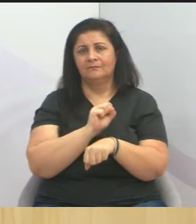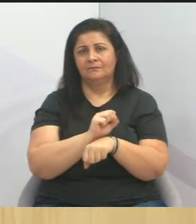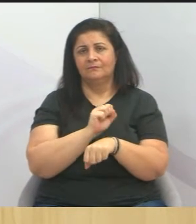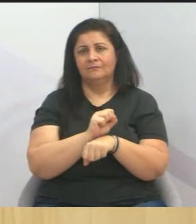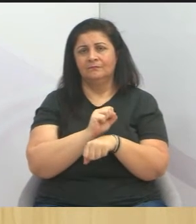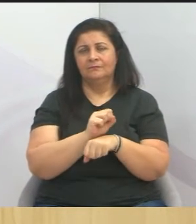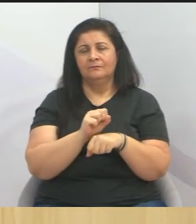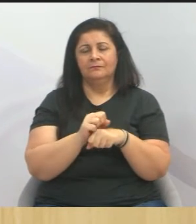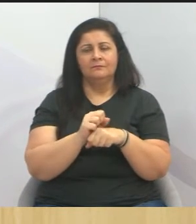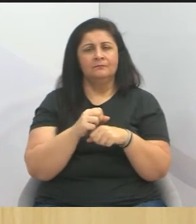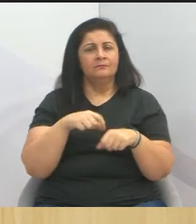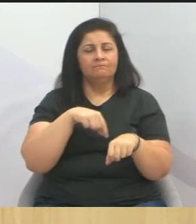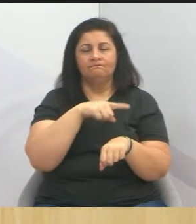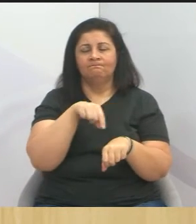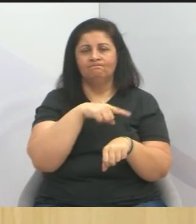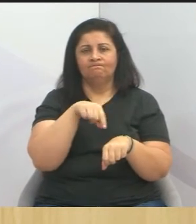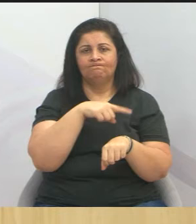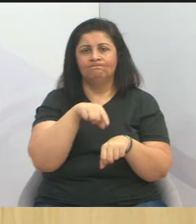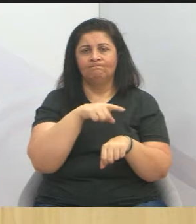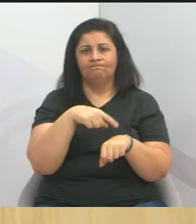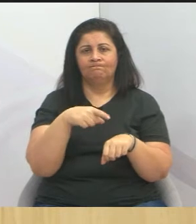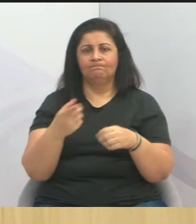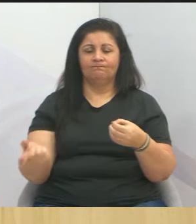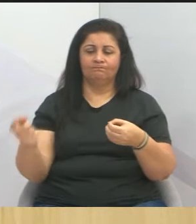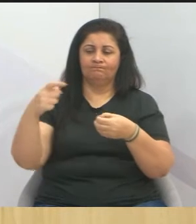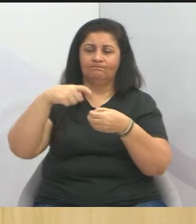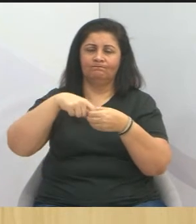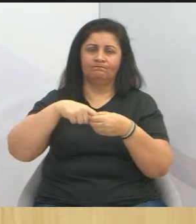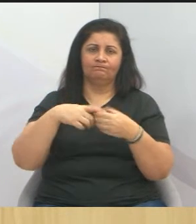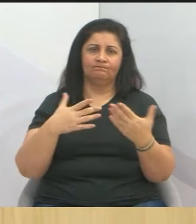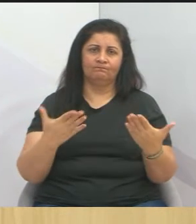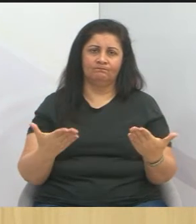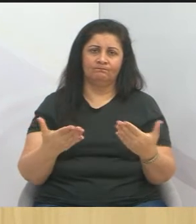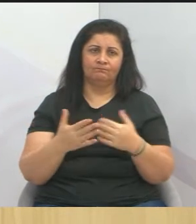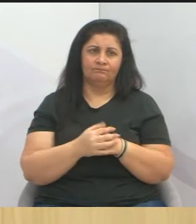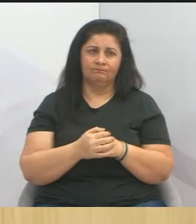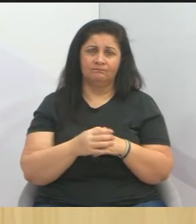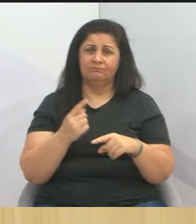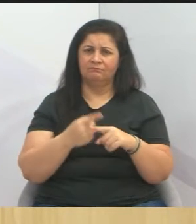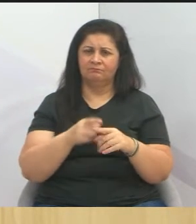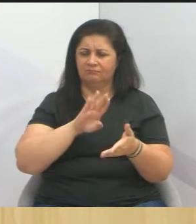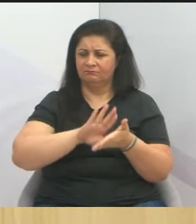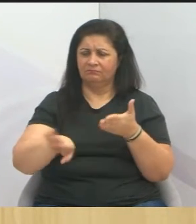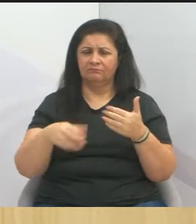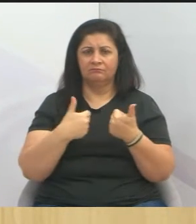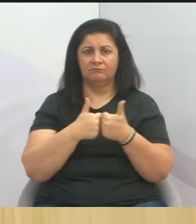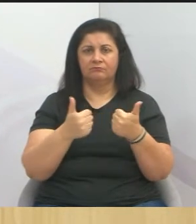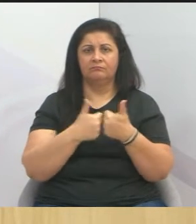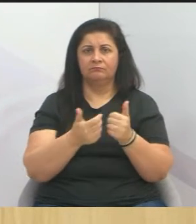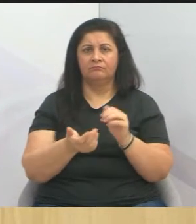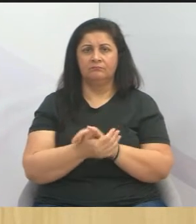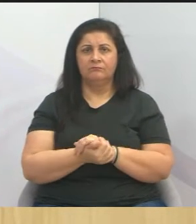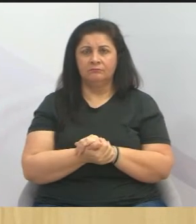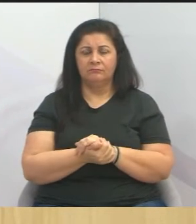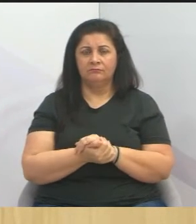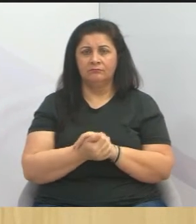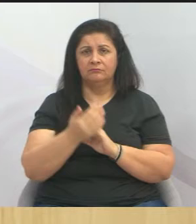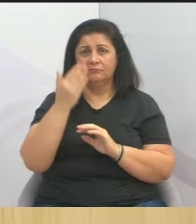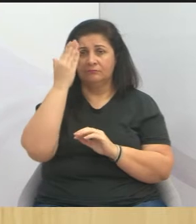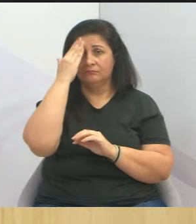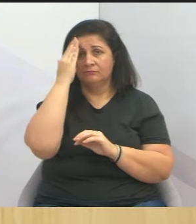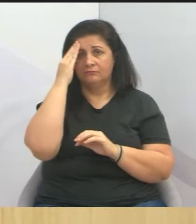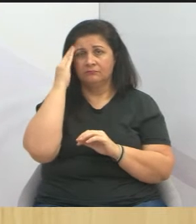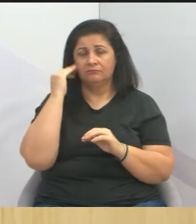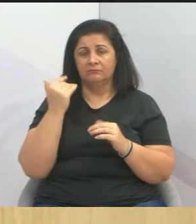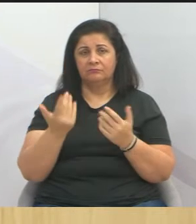ônibus por demasiado tempo no retorno em razão dos horários que foram retirados ele dá para anemia e considerando